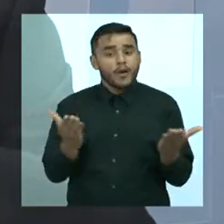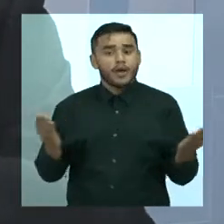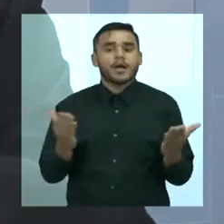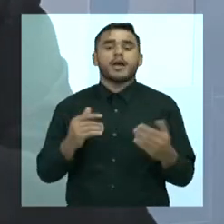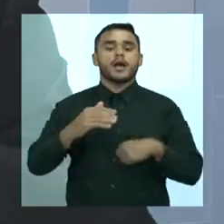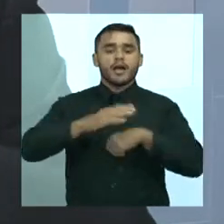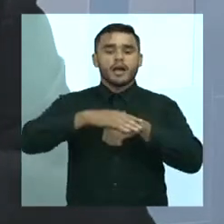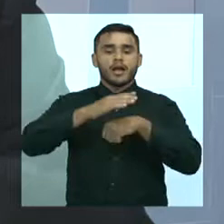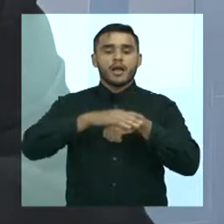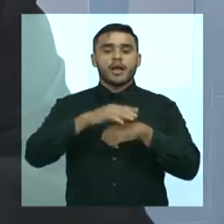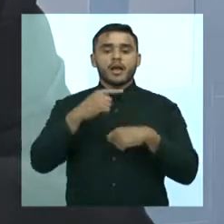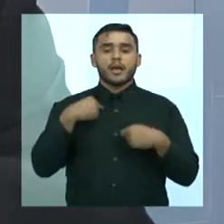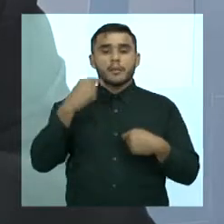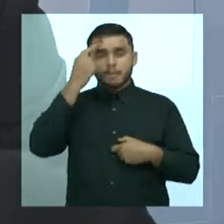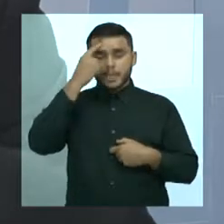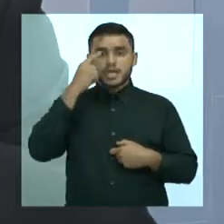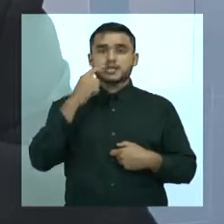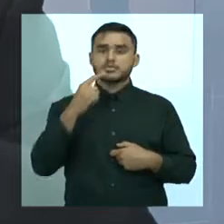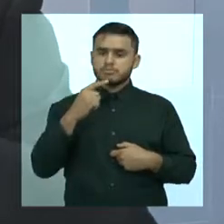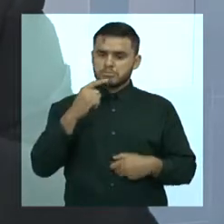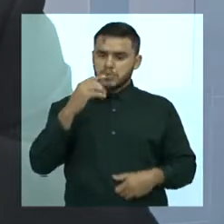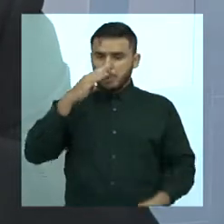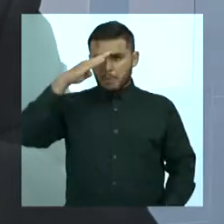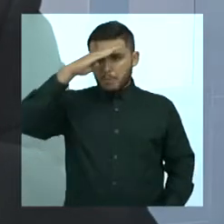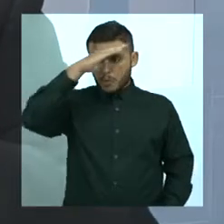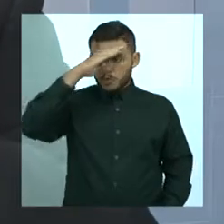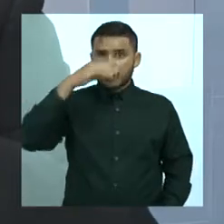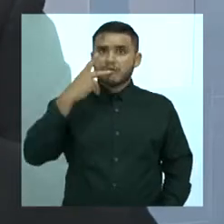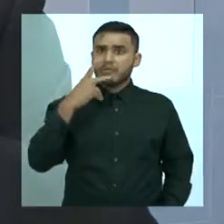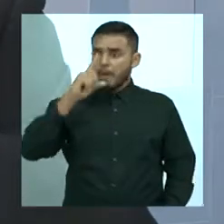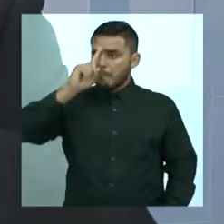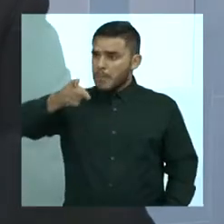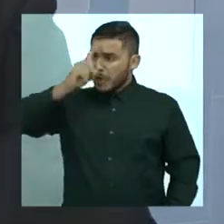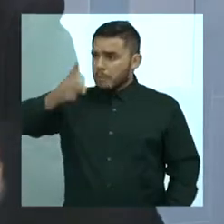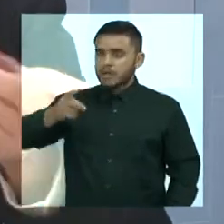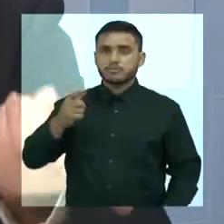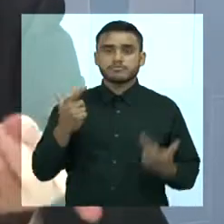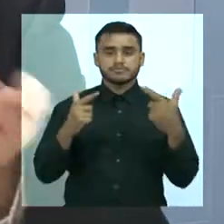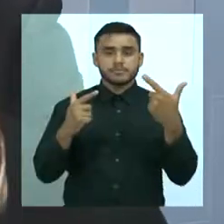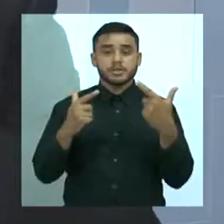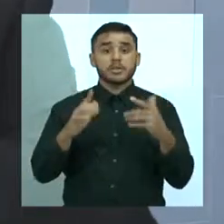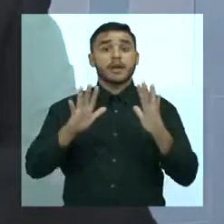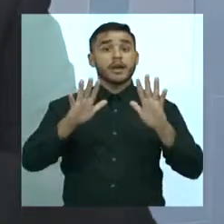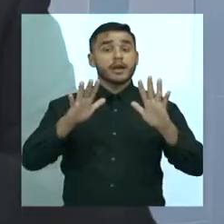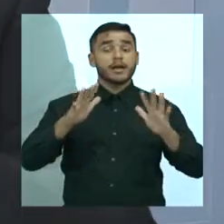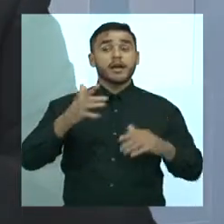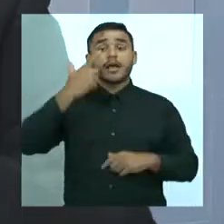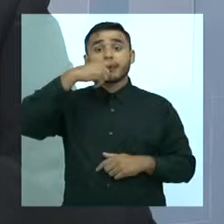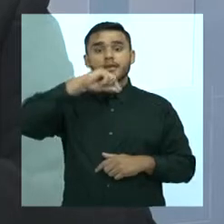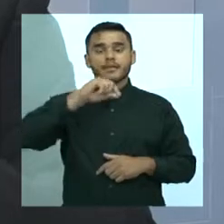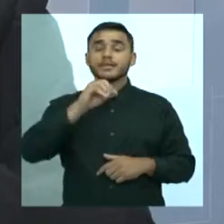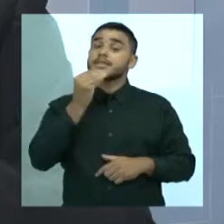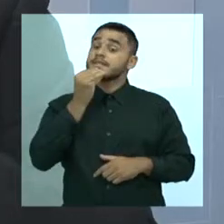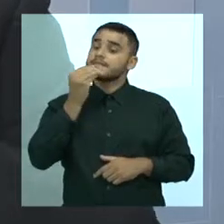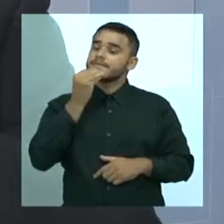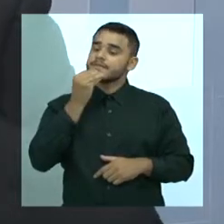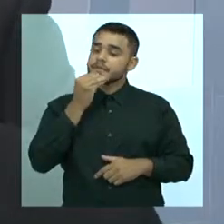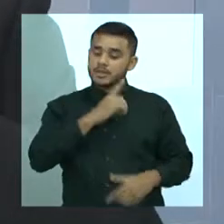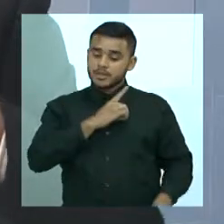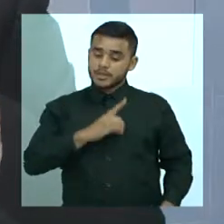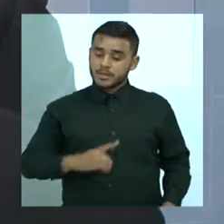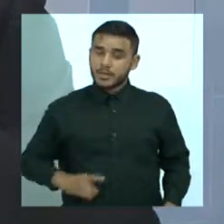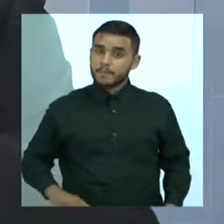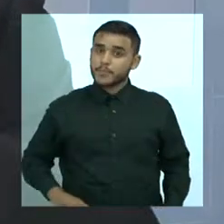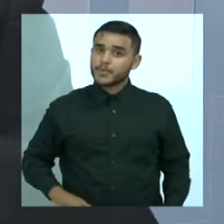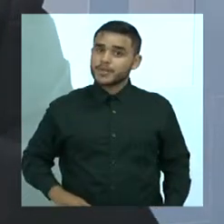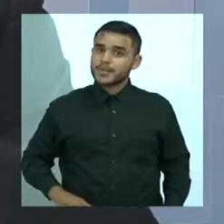um semi-parlamentarismo. Apesar de que o Rodrigo Maia não é o primeiro-ministro, mas que o próprio presidente abre mão de